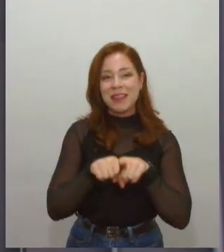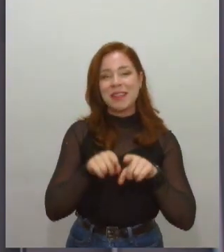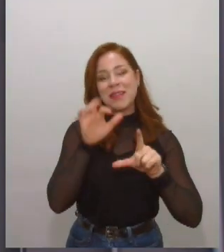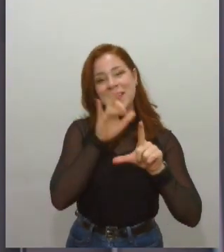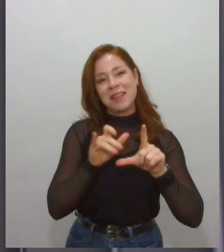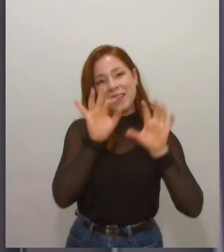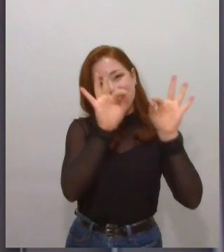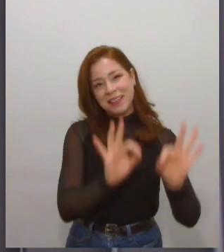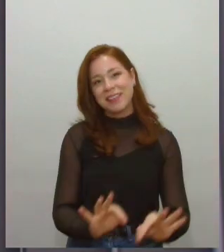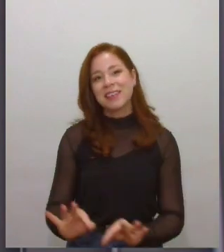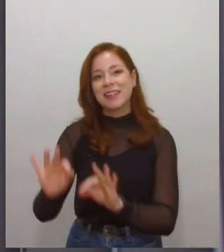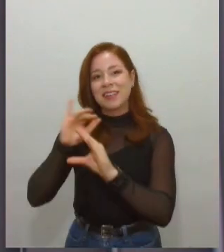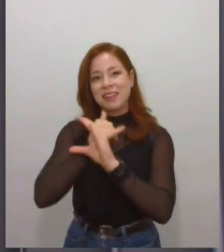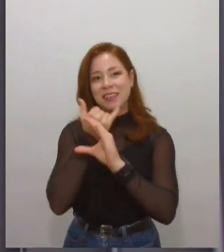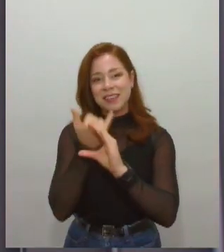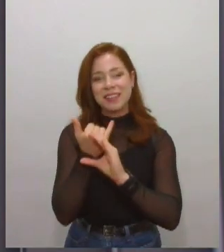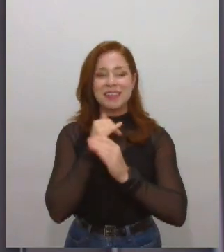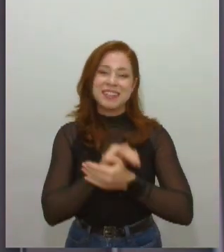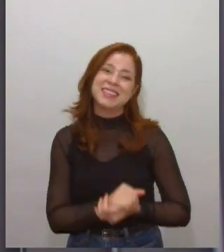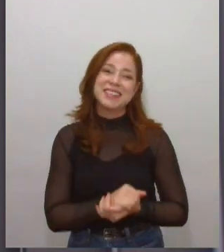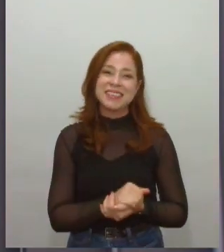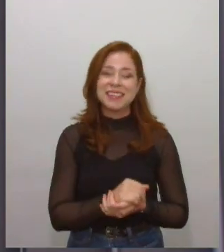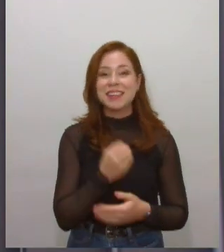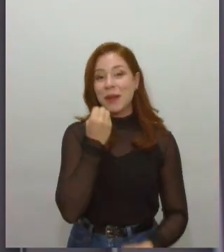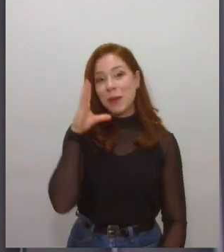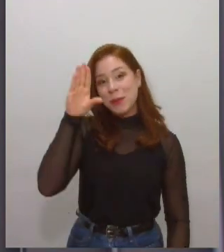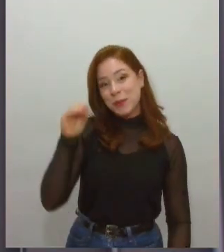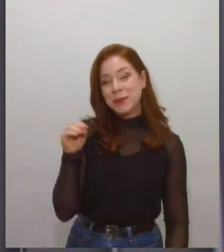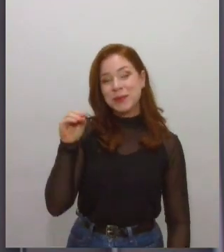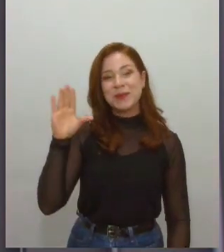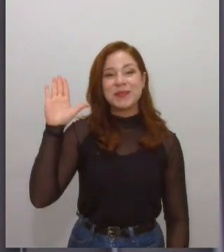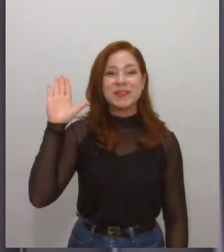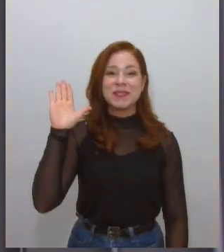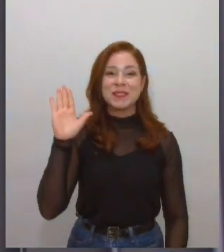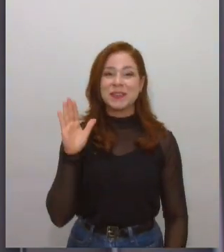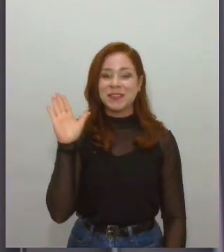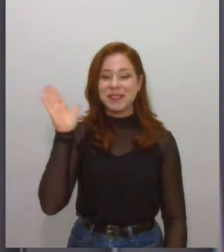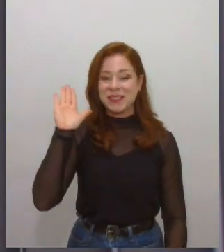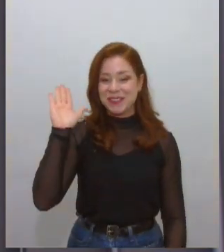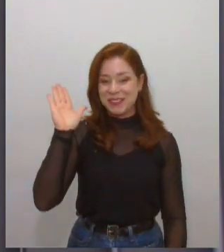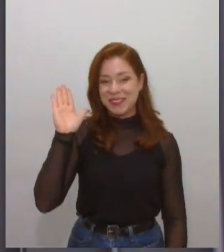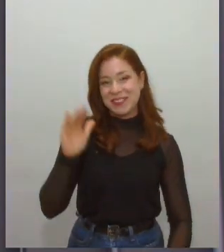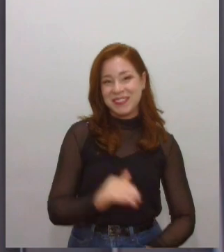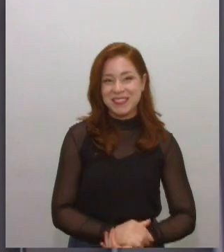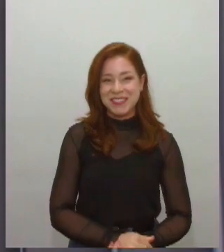Você acessa o nosso canal no YouTube. Uma boa noite para você e até a próxima. Tchau, tchau.